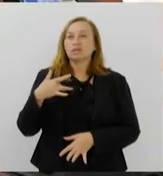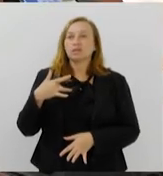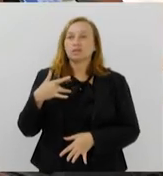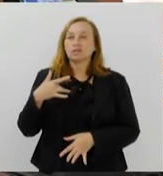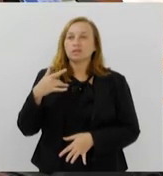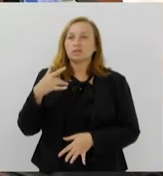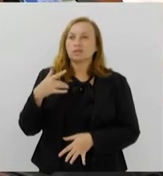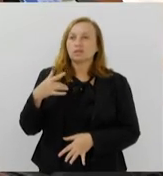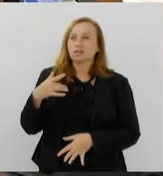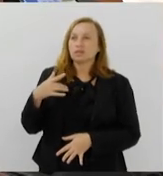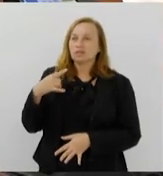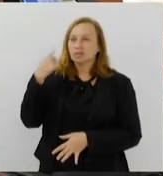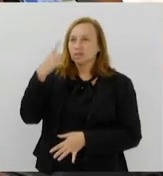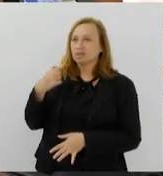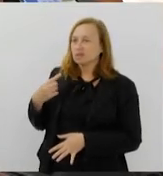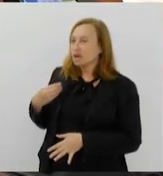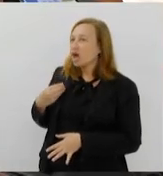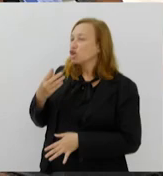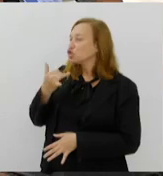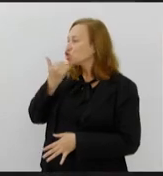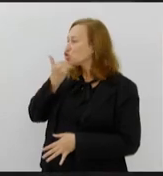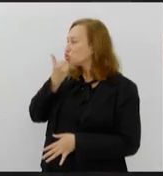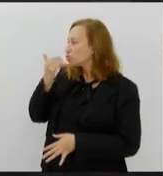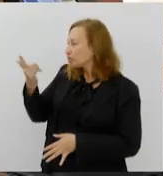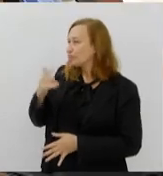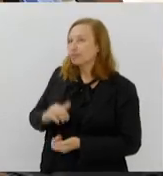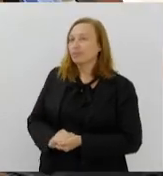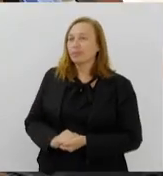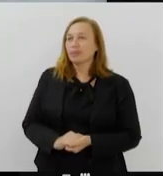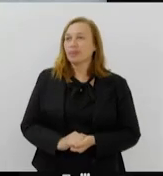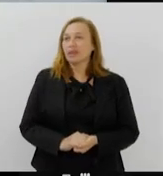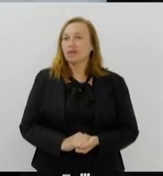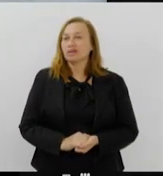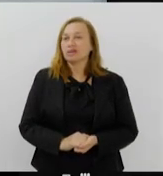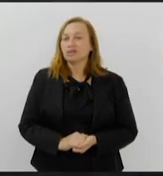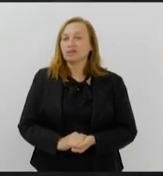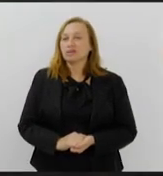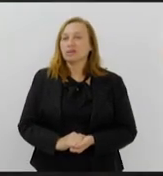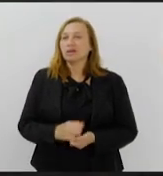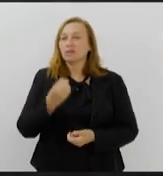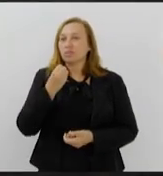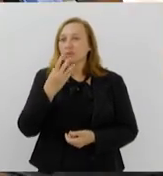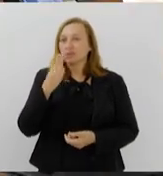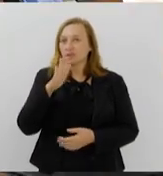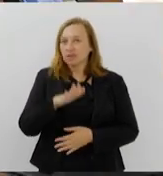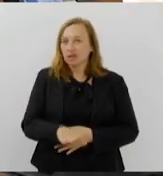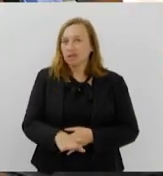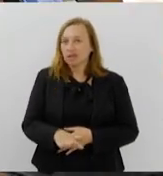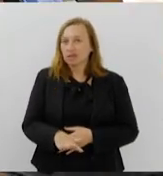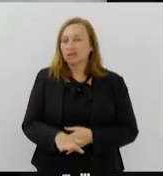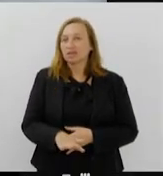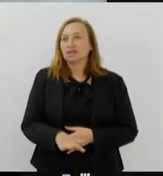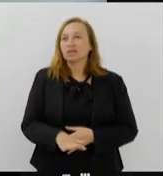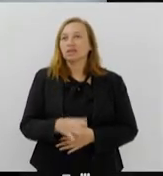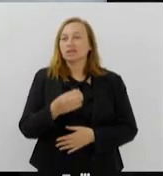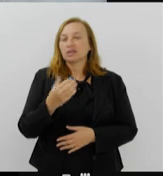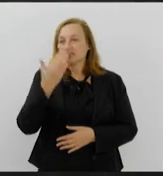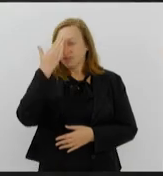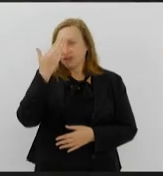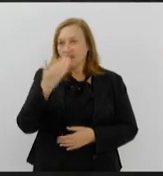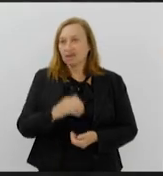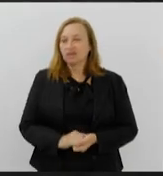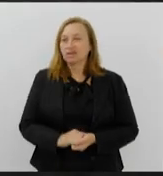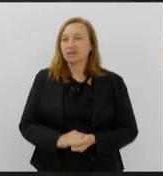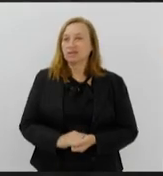Ah, Tandy está presente. Desculpa, Tandy. Por favor. Prazer vê-lo aí. Obrigado, boa tarde. Para de pedir voto